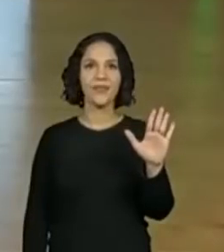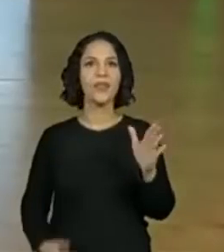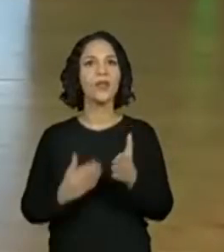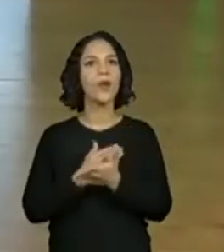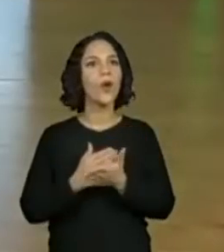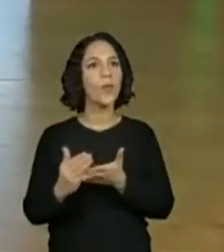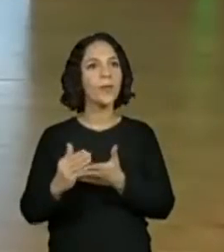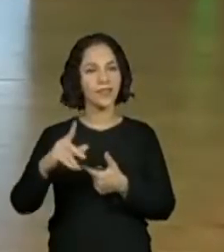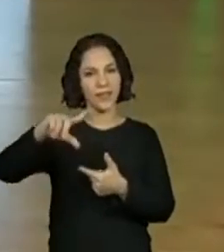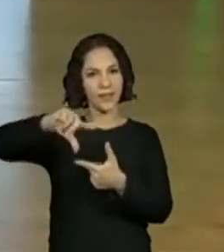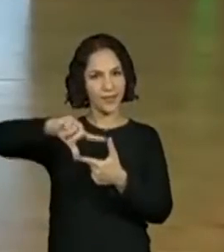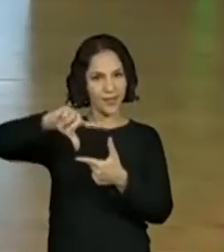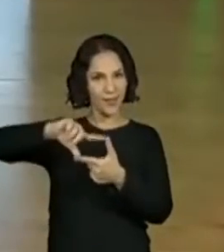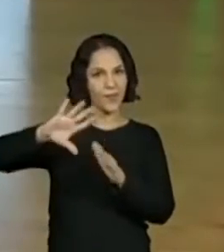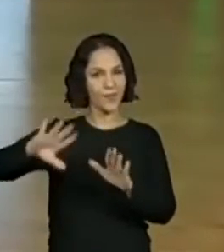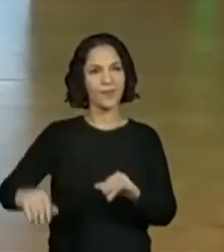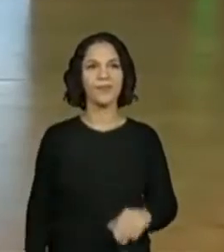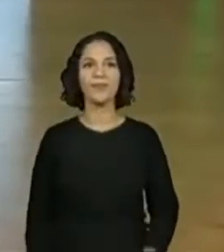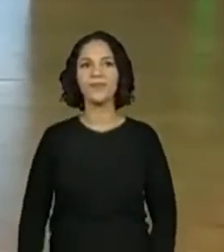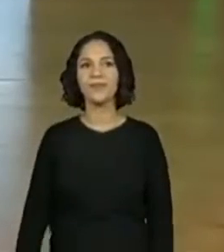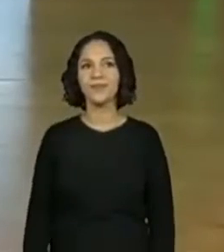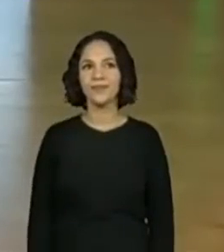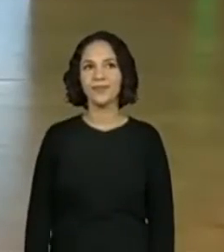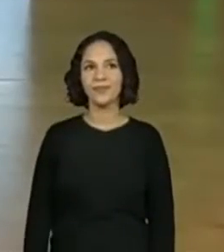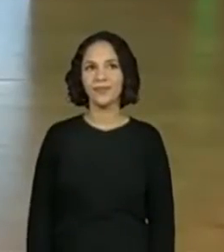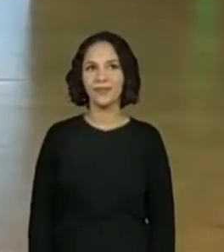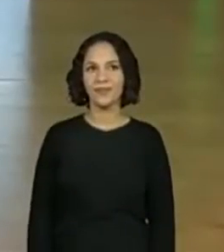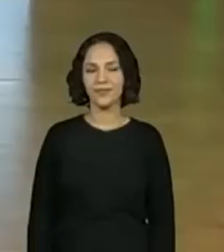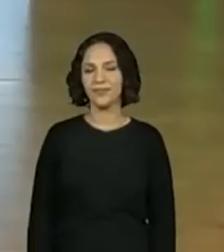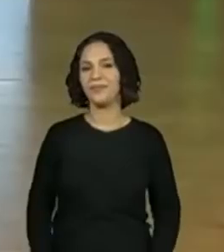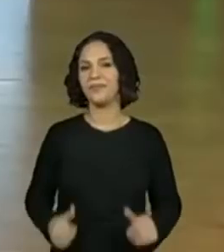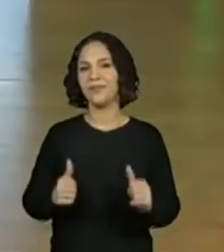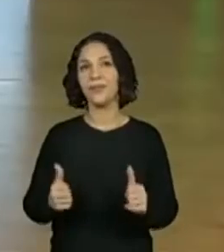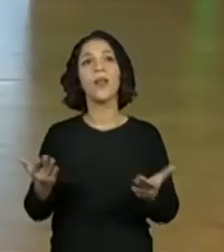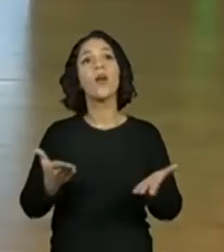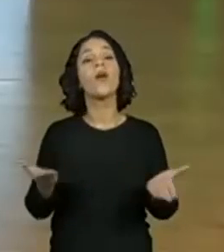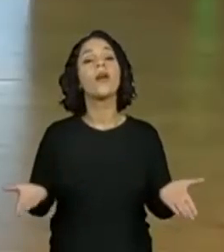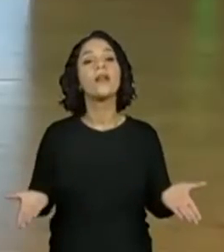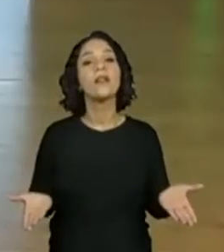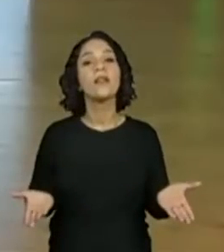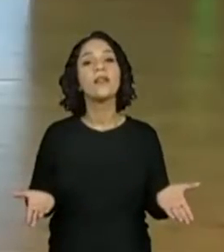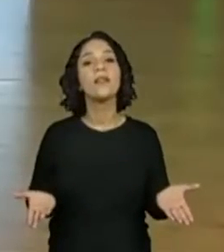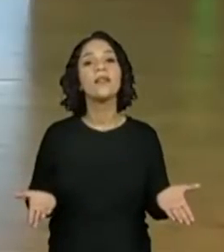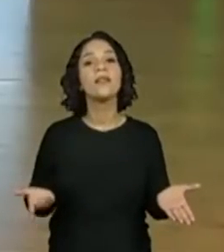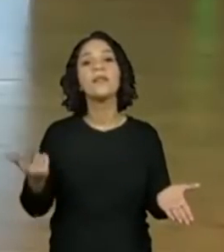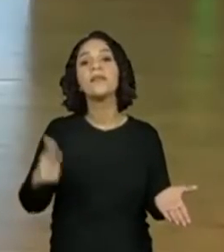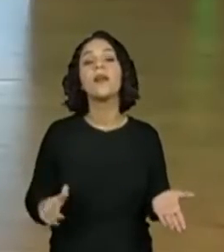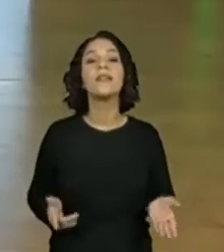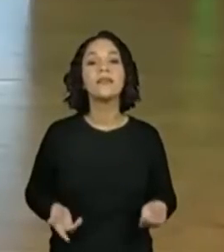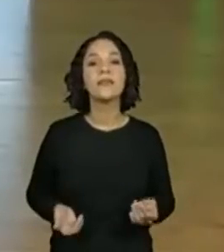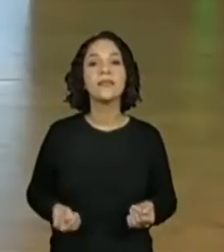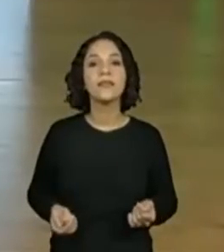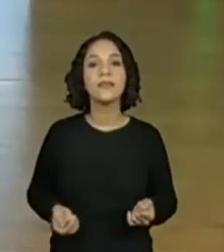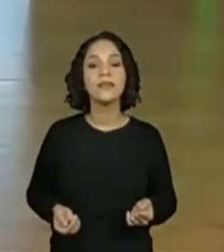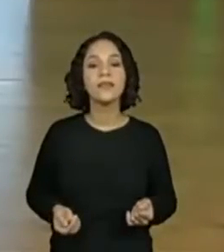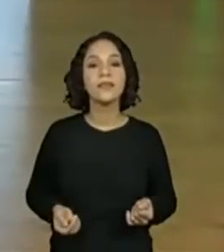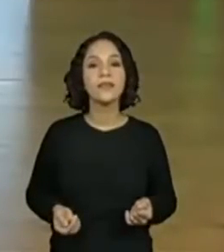Aí, então, mão... direita. Isso. E agora? O que, que ela coloca?